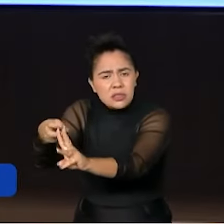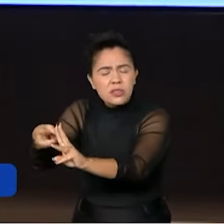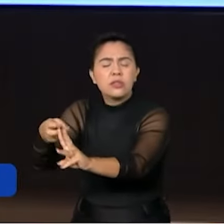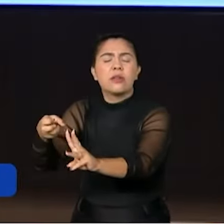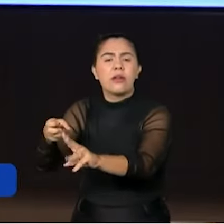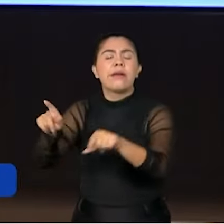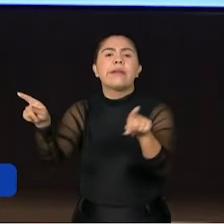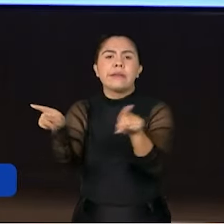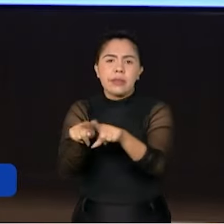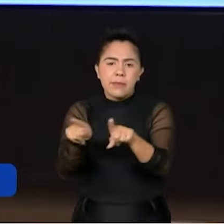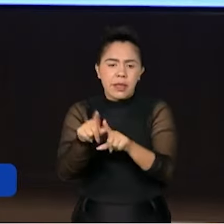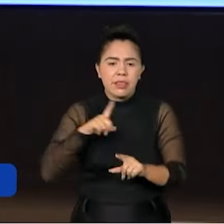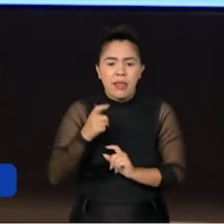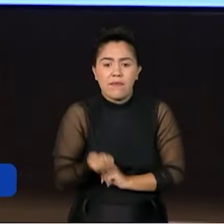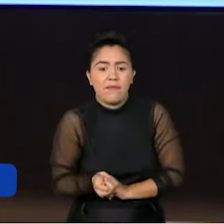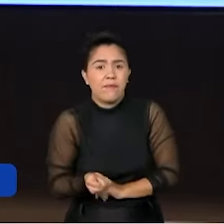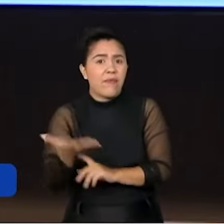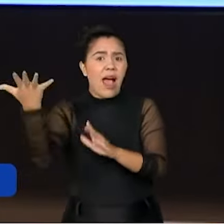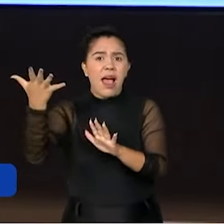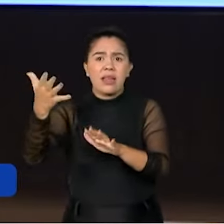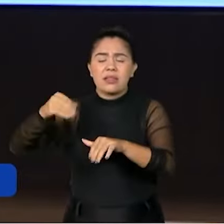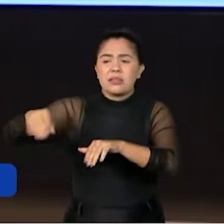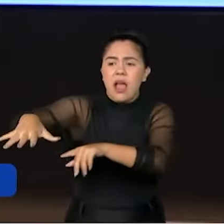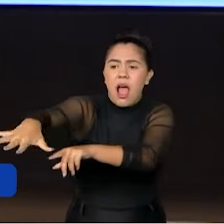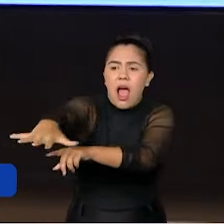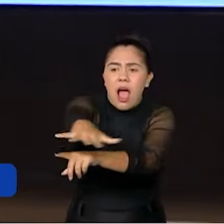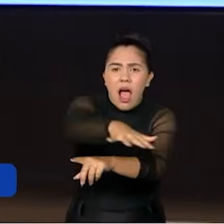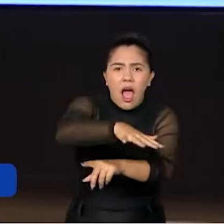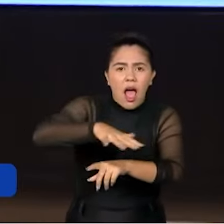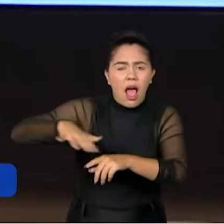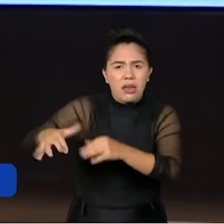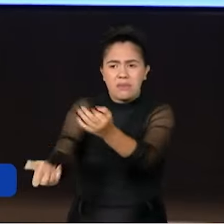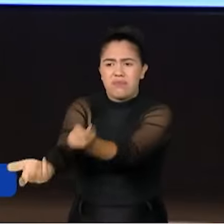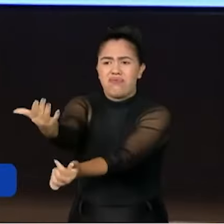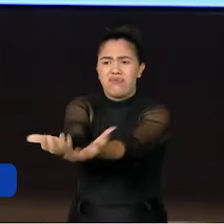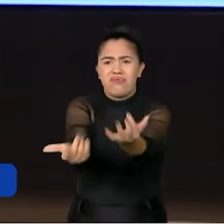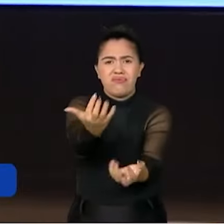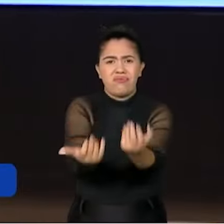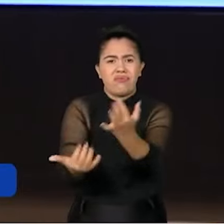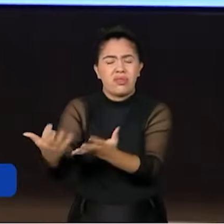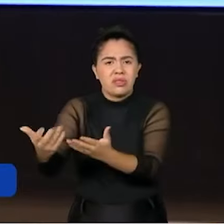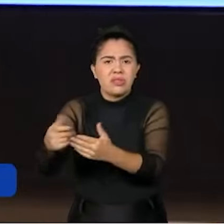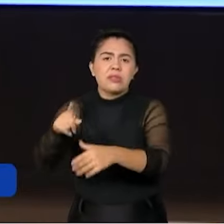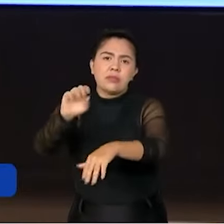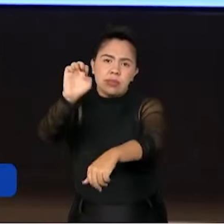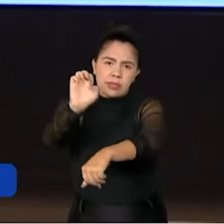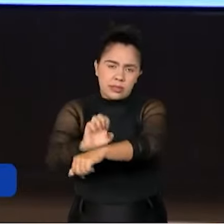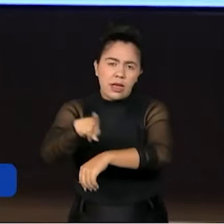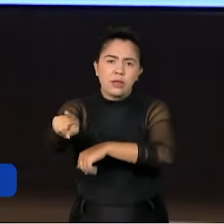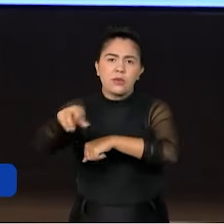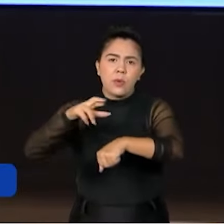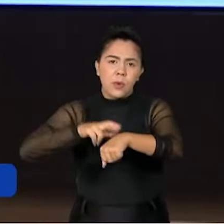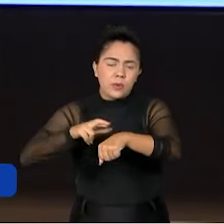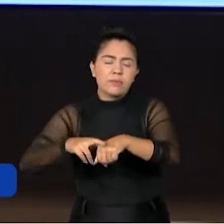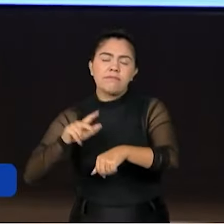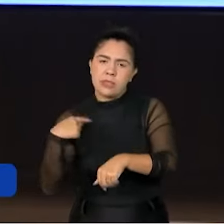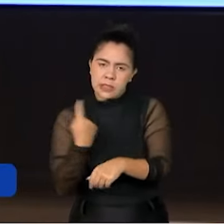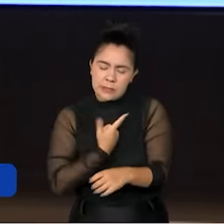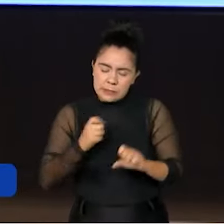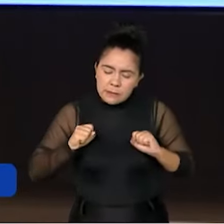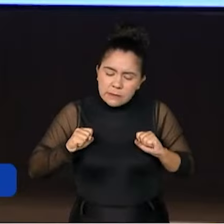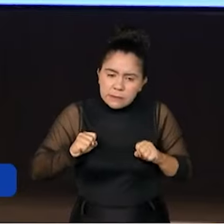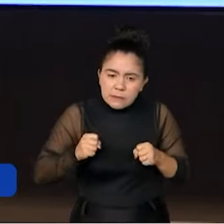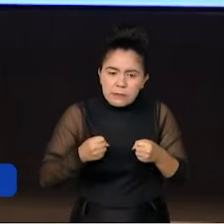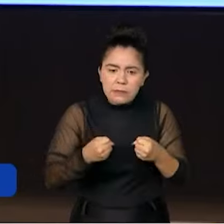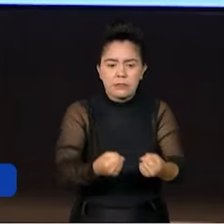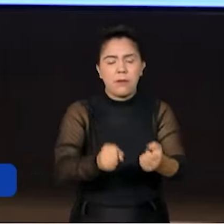temos várias áreas que estão queimando aí no estado de Rondônia. Estamos fazendo um esforço muito grande. Graças a Deus,